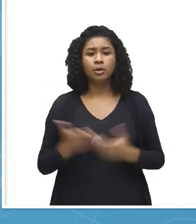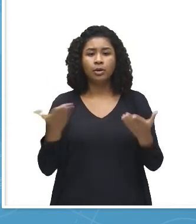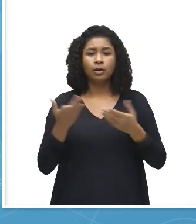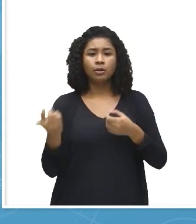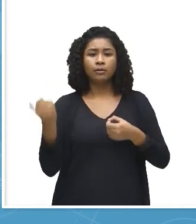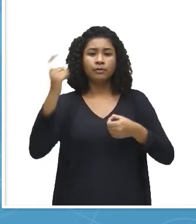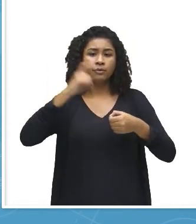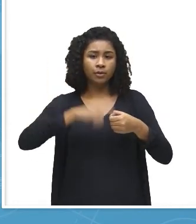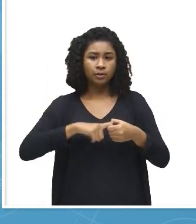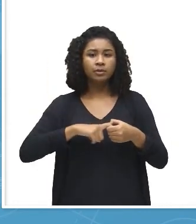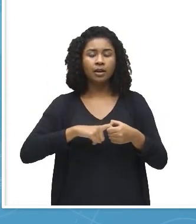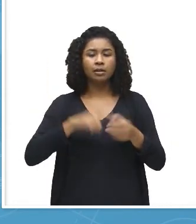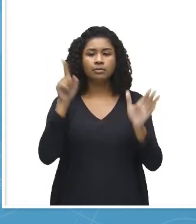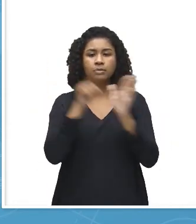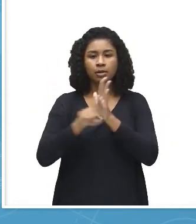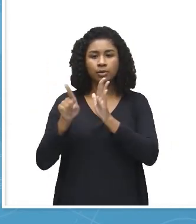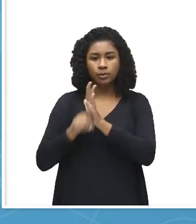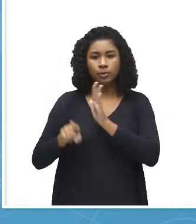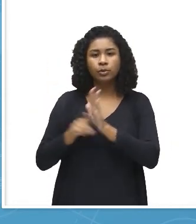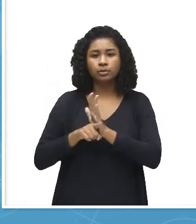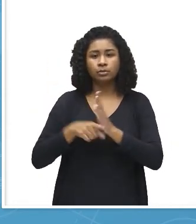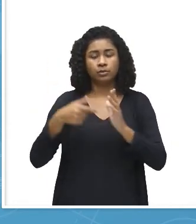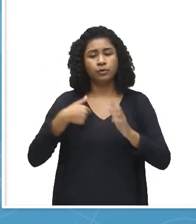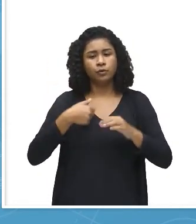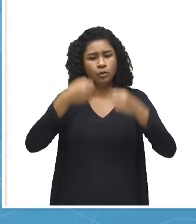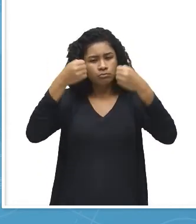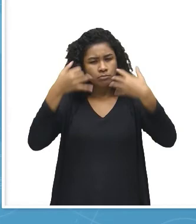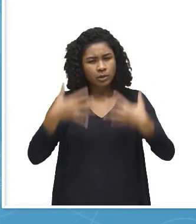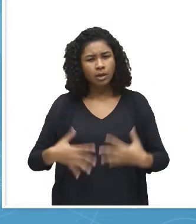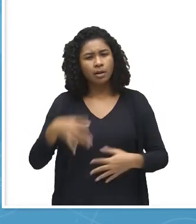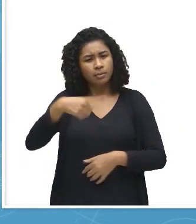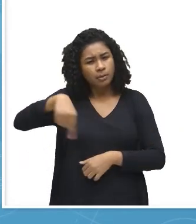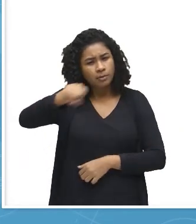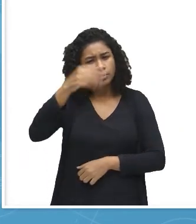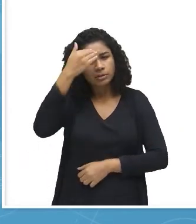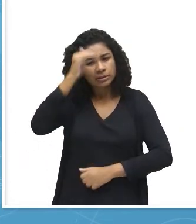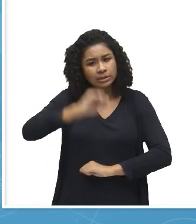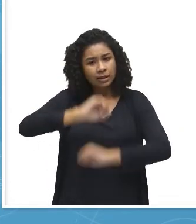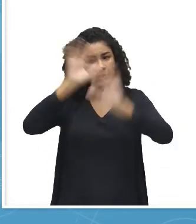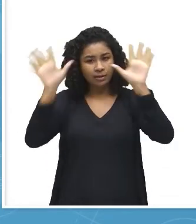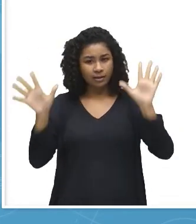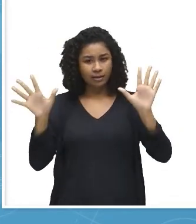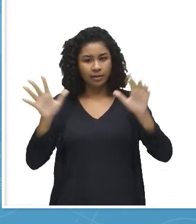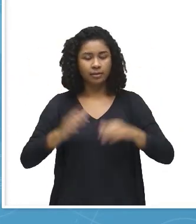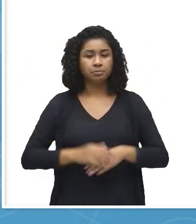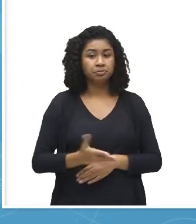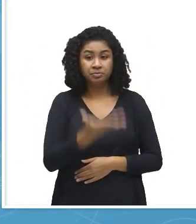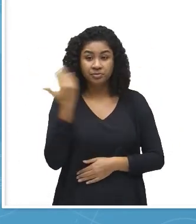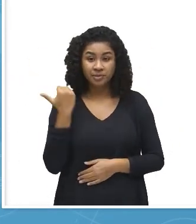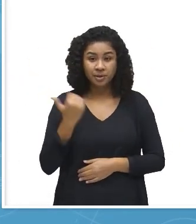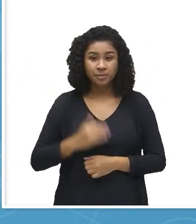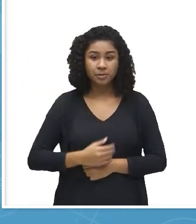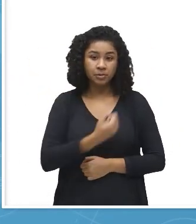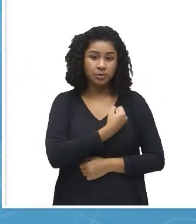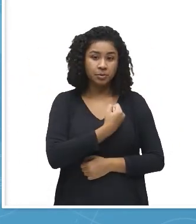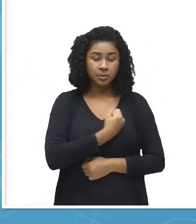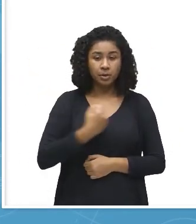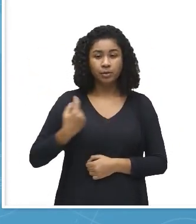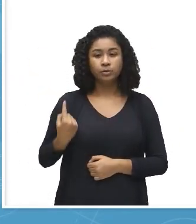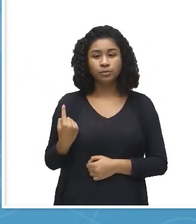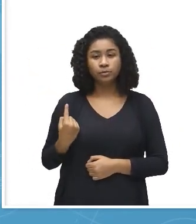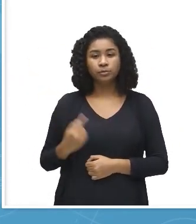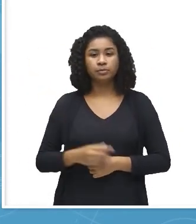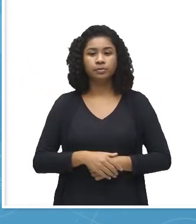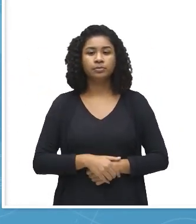vamos comentar para assimilar melhor esse conteúdo. Vamos lá, gente. Primeira questão na tela diz o seguinte para a